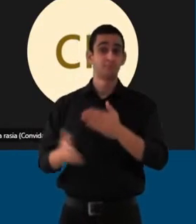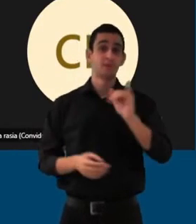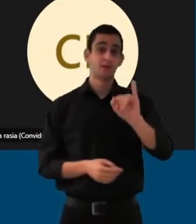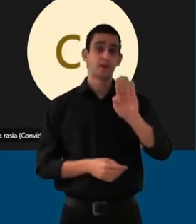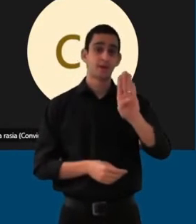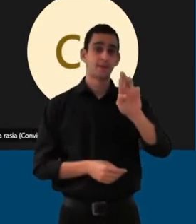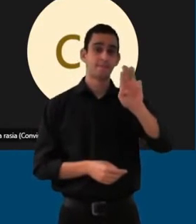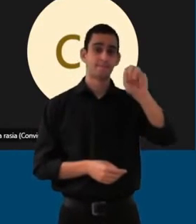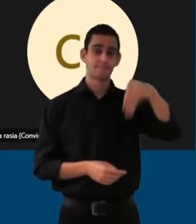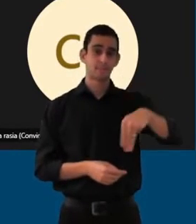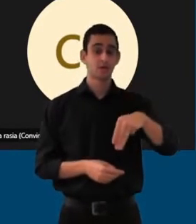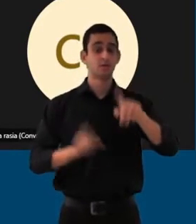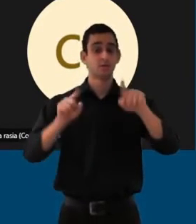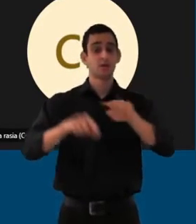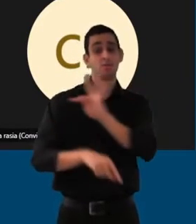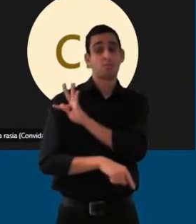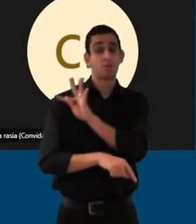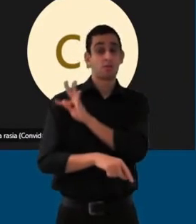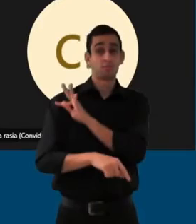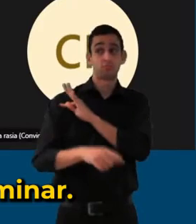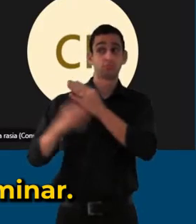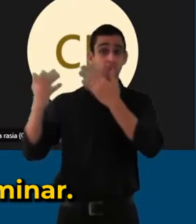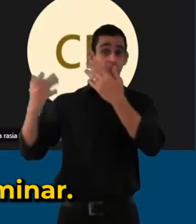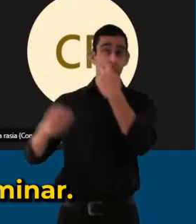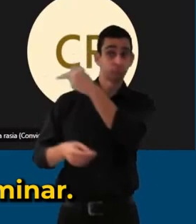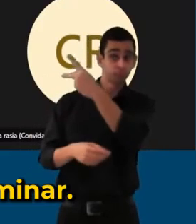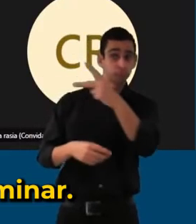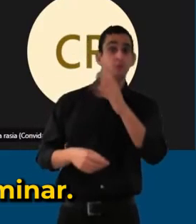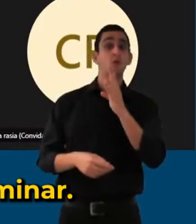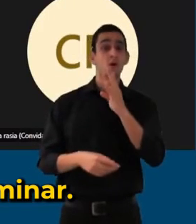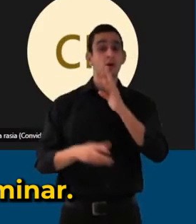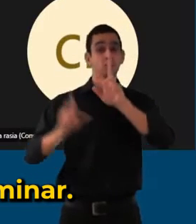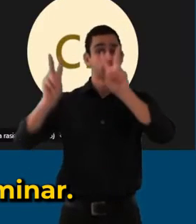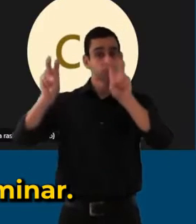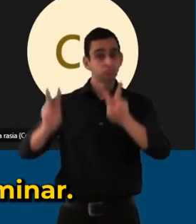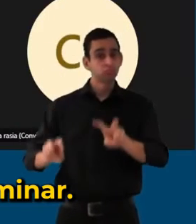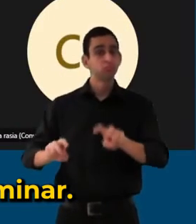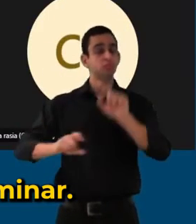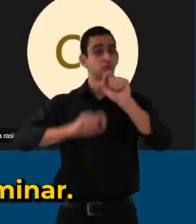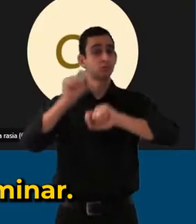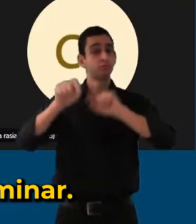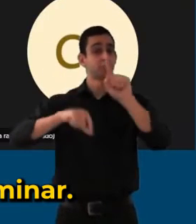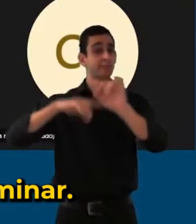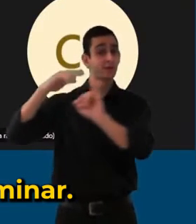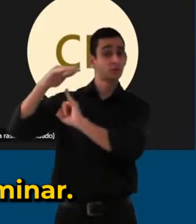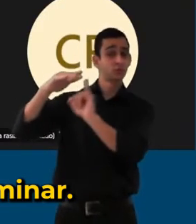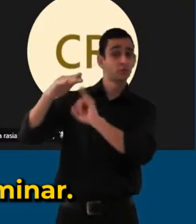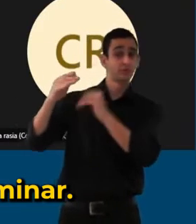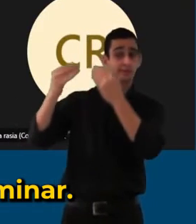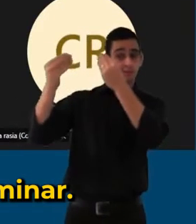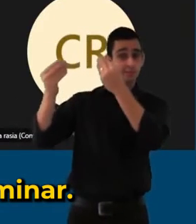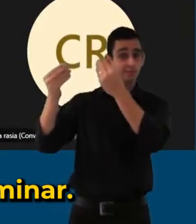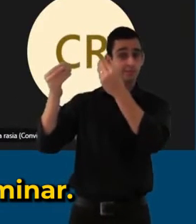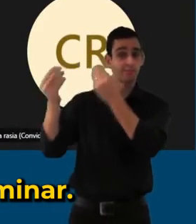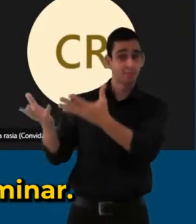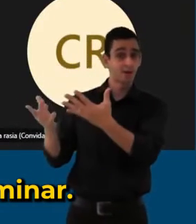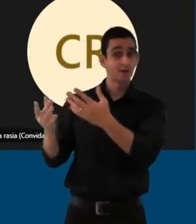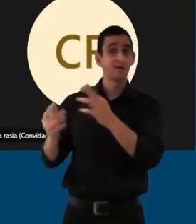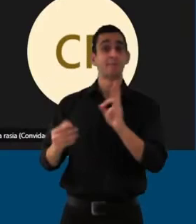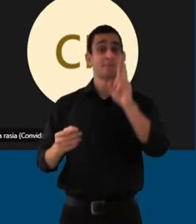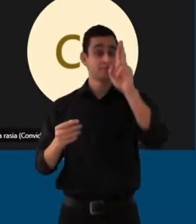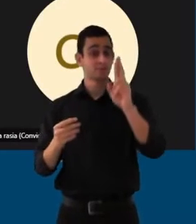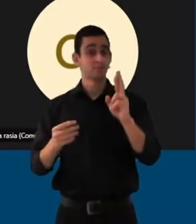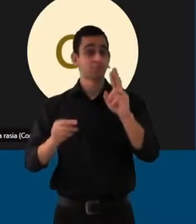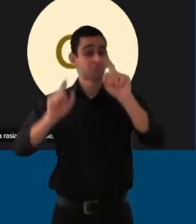os agentes técnicos do IBRAM, cuja incumbência institucional é exatamente a de, entre outras coisas,